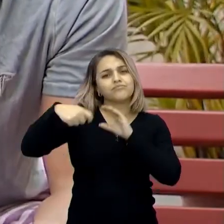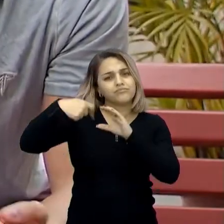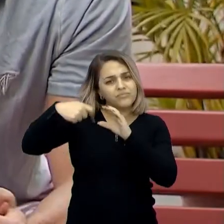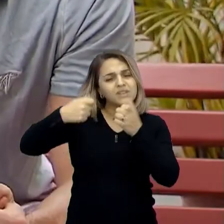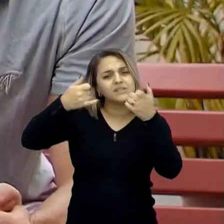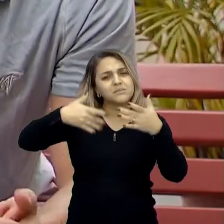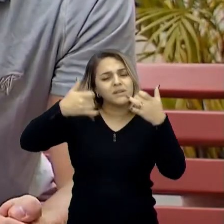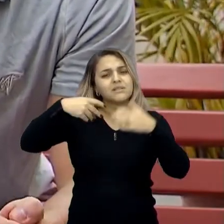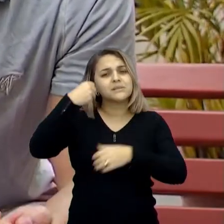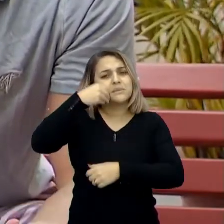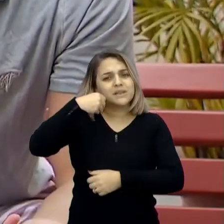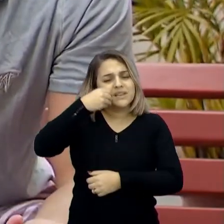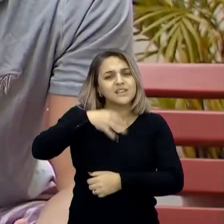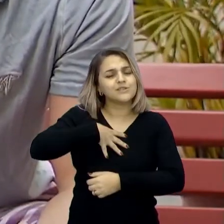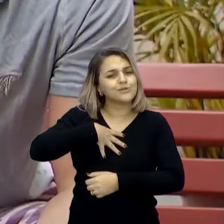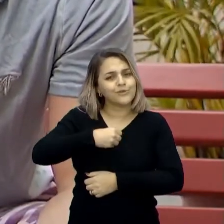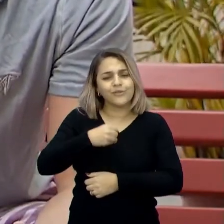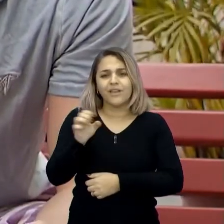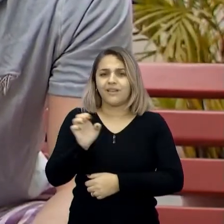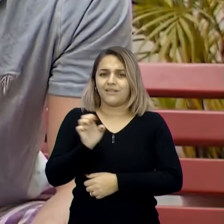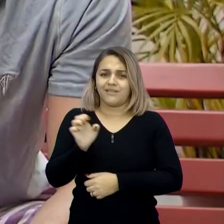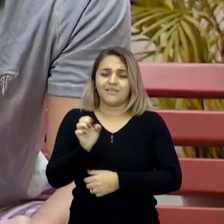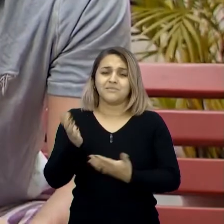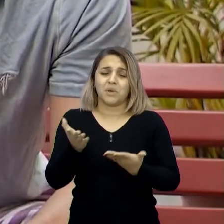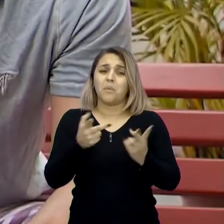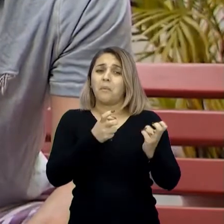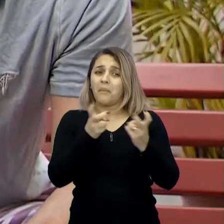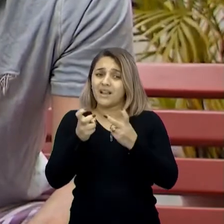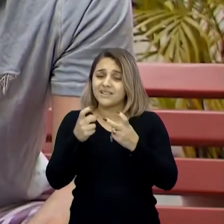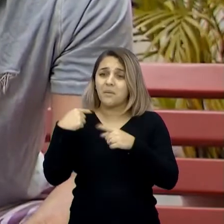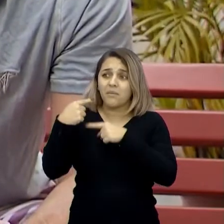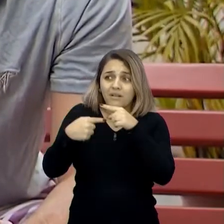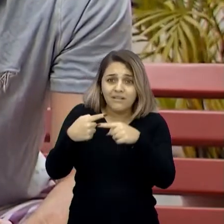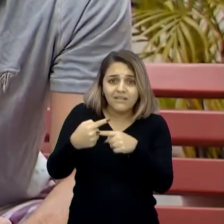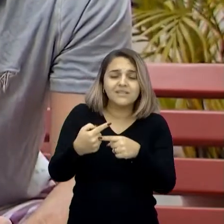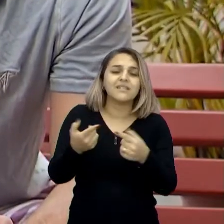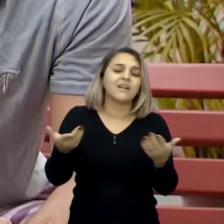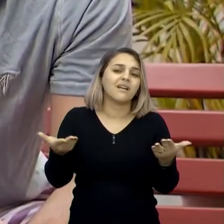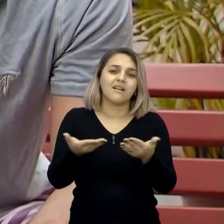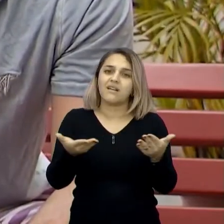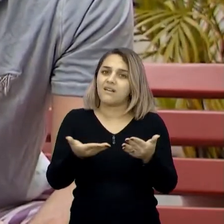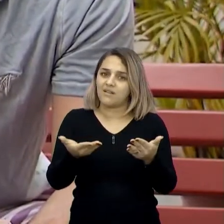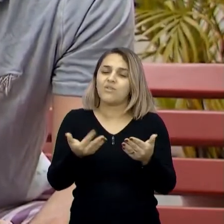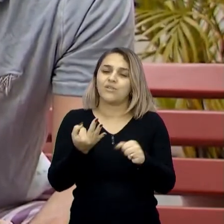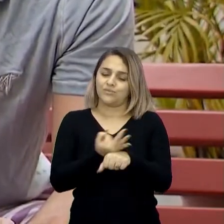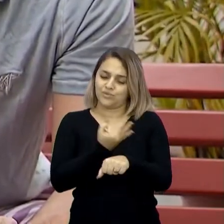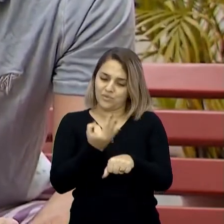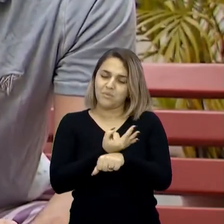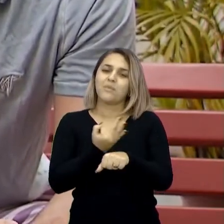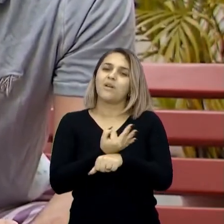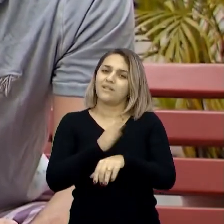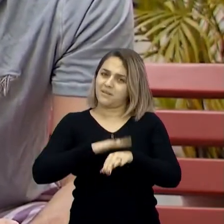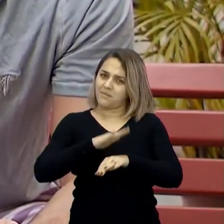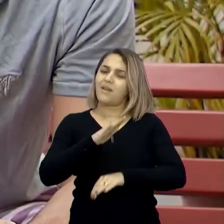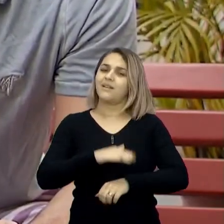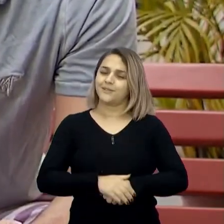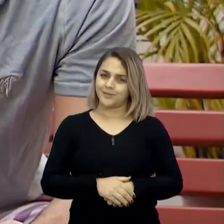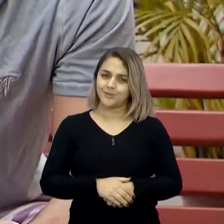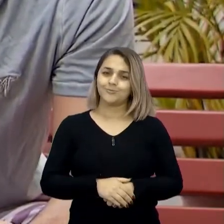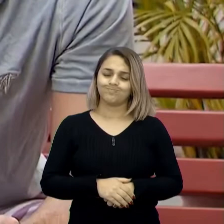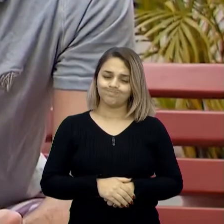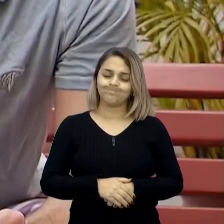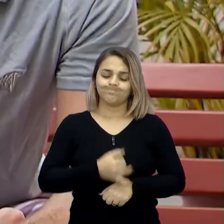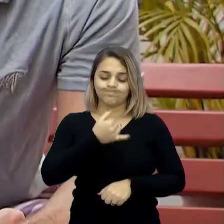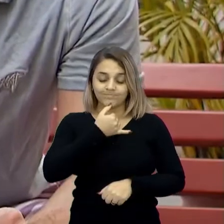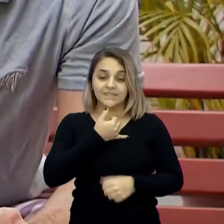gay. E a gente percebe que existe aí uma geração de pais que já é mais tolerante a essa questão, assim.